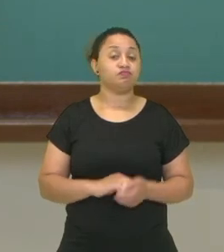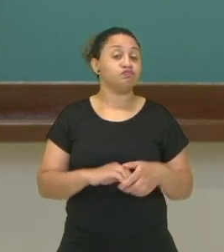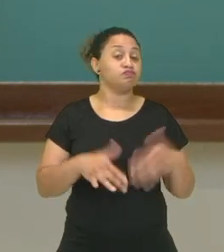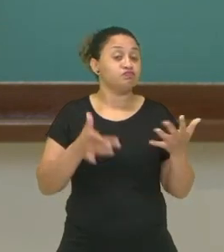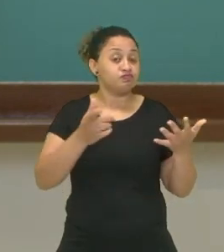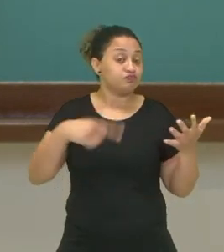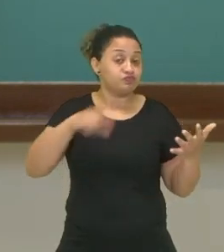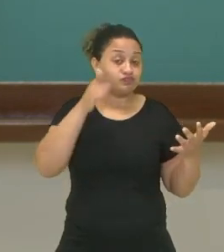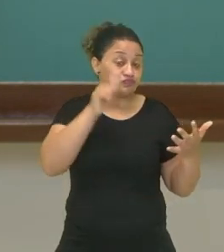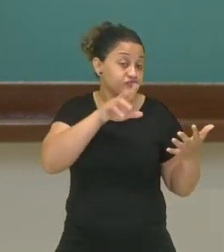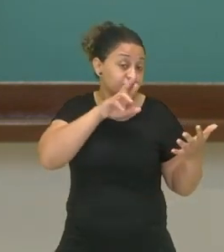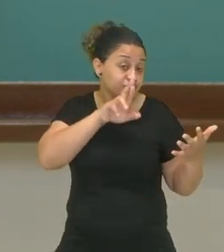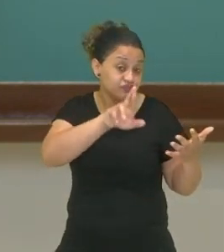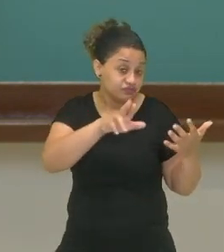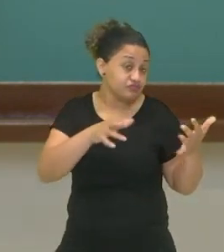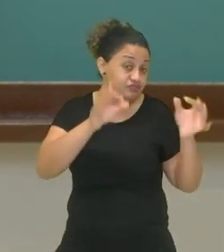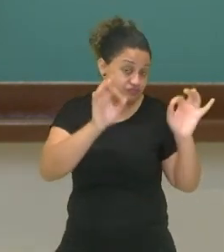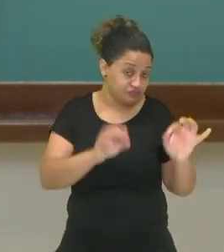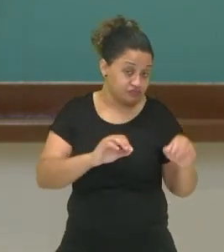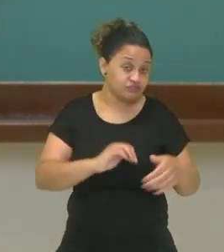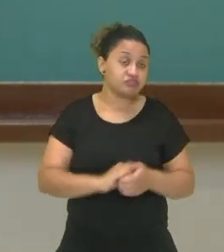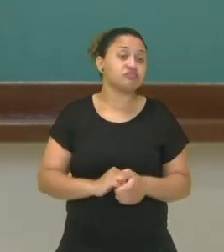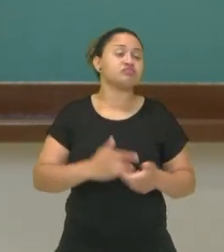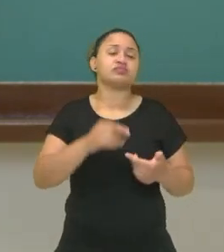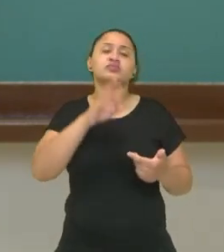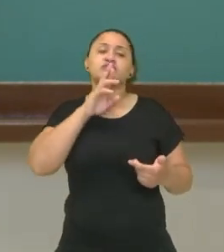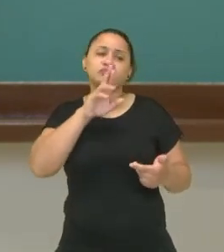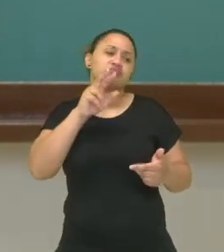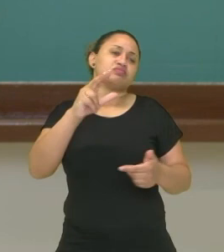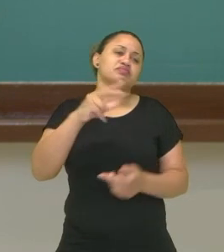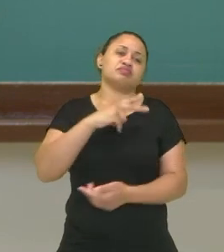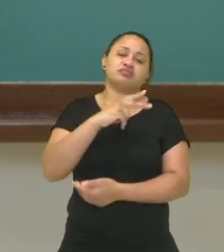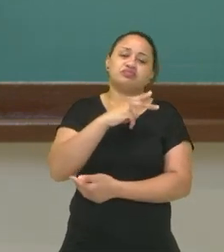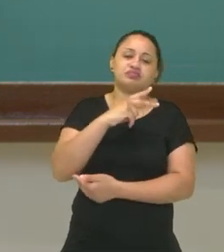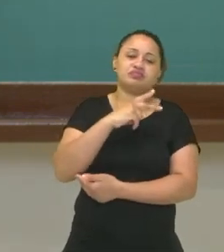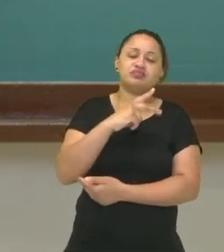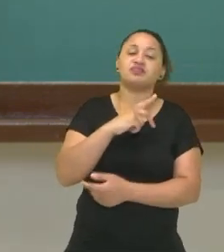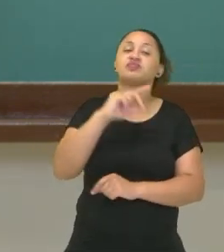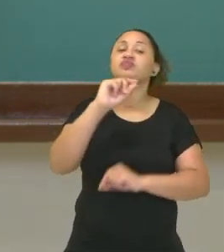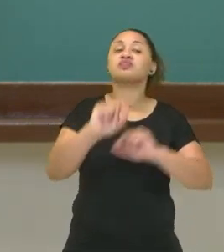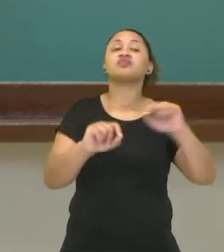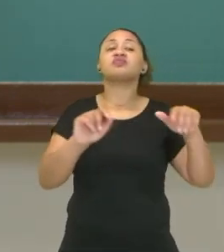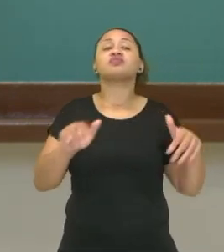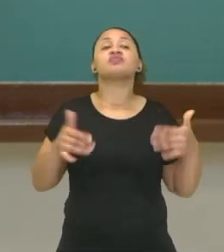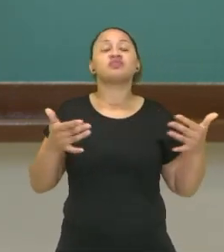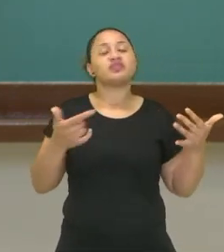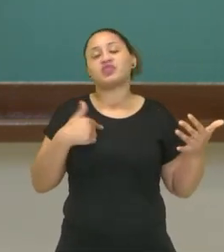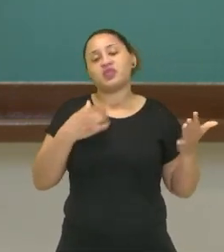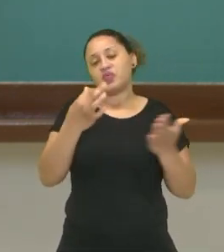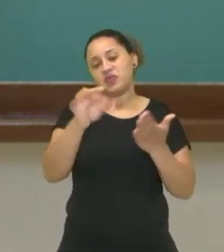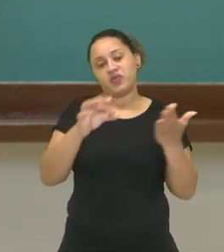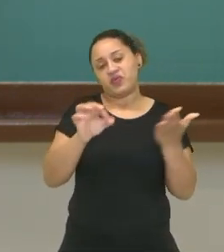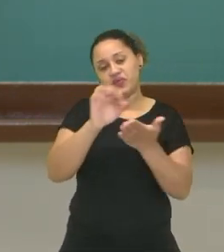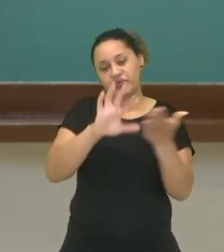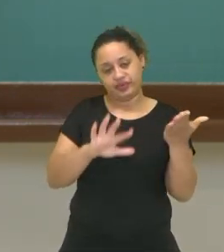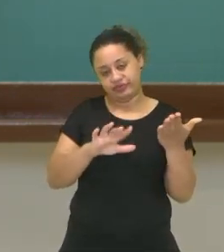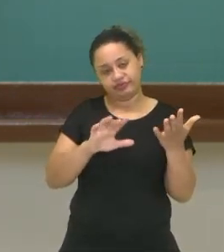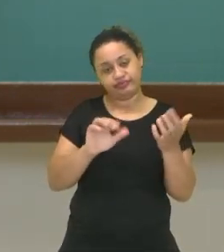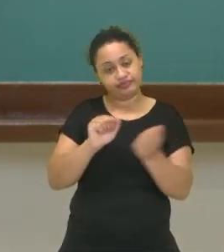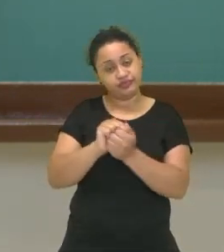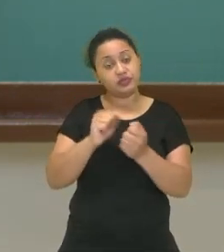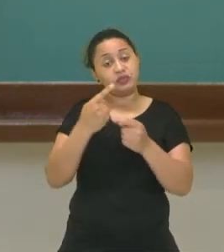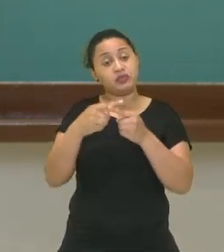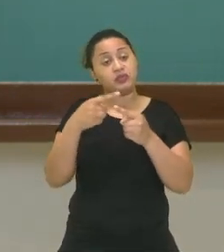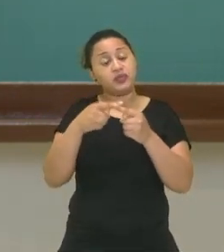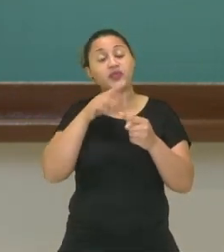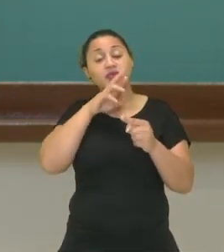Conseguiram responder, estudantes? Essa é uma resposta muito pessoal, então nós não vamos corrigir juntos,